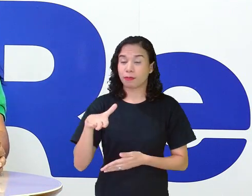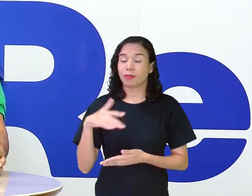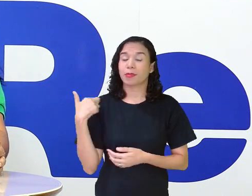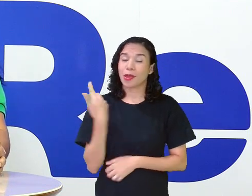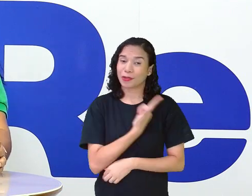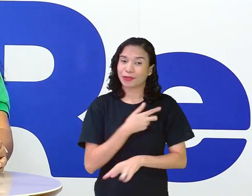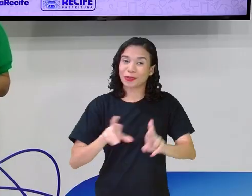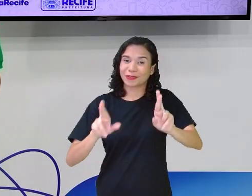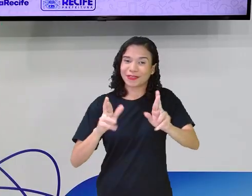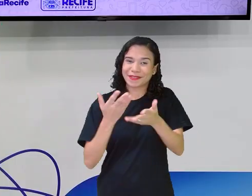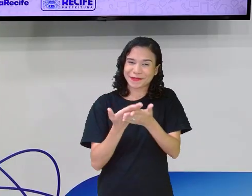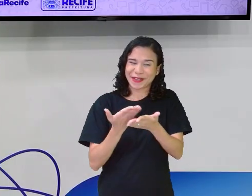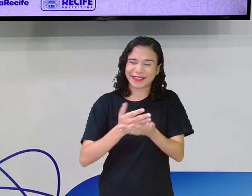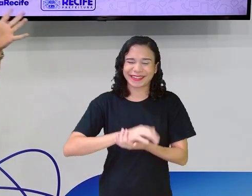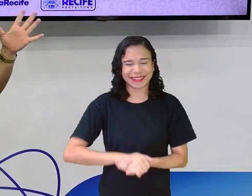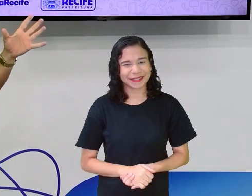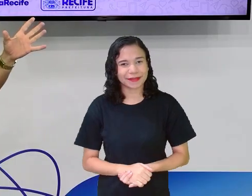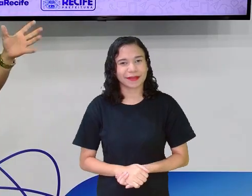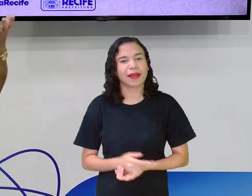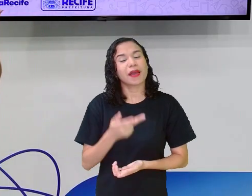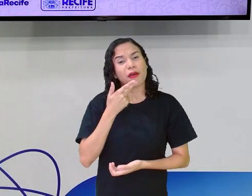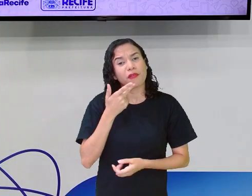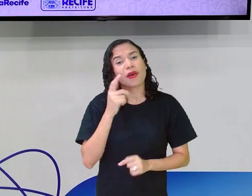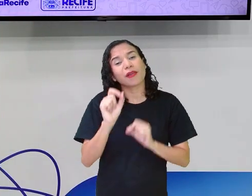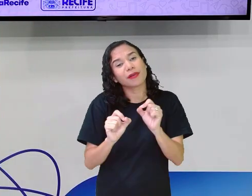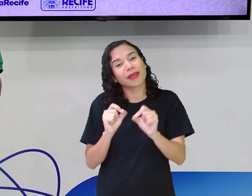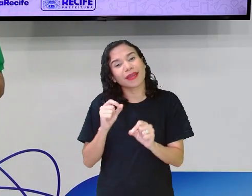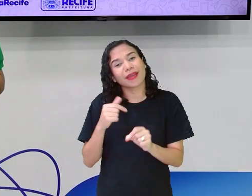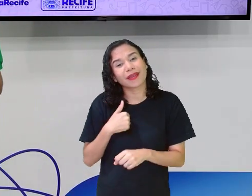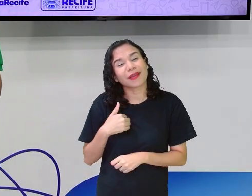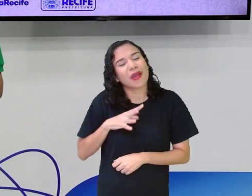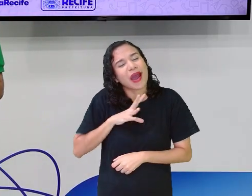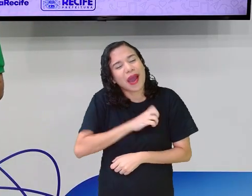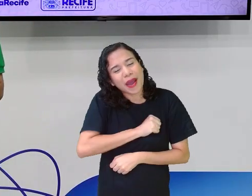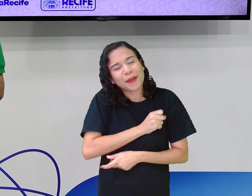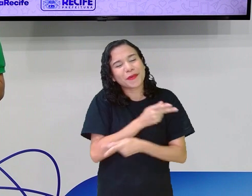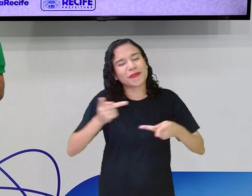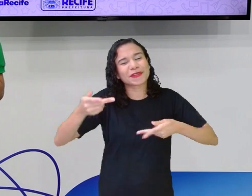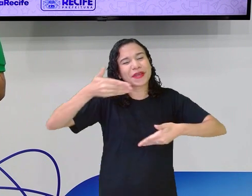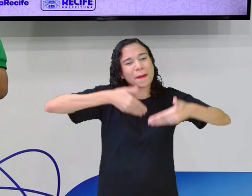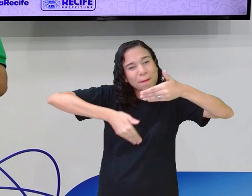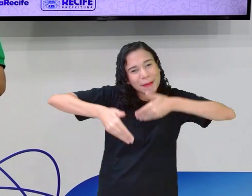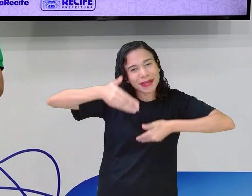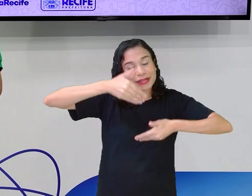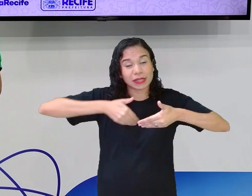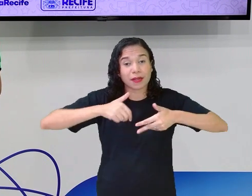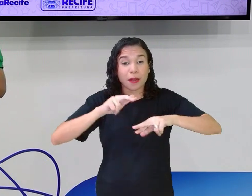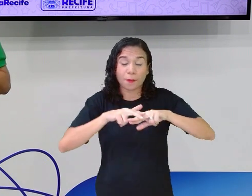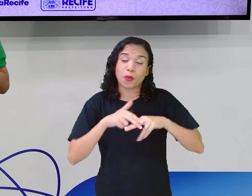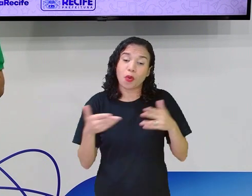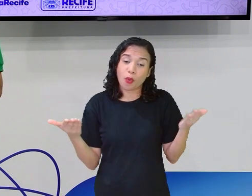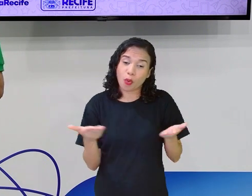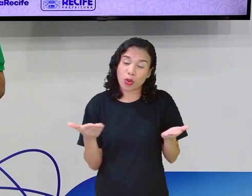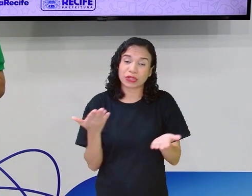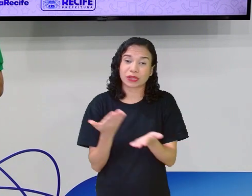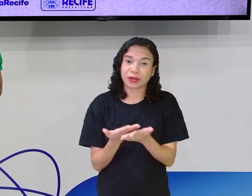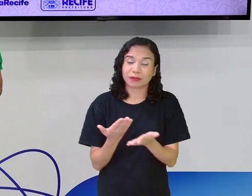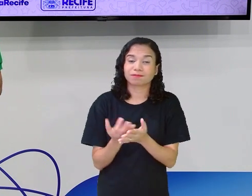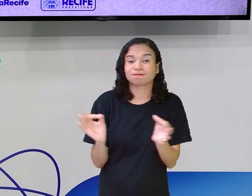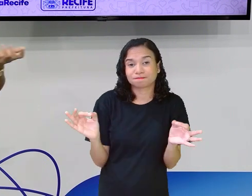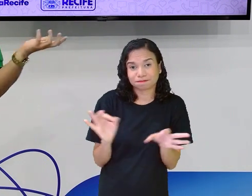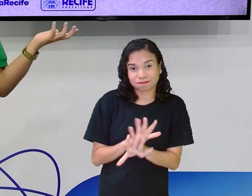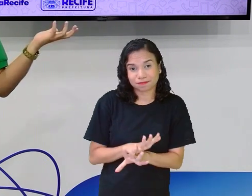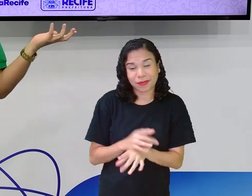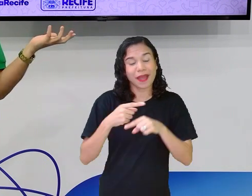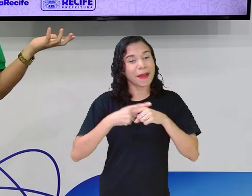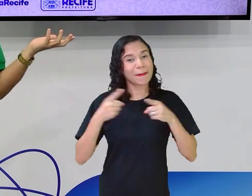vocês. Exatamente. Não canso de dizer que amo a participação de cada um de vocês. Por hoje, a nossa aula chegou ao fim,